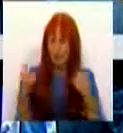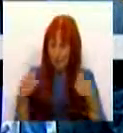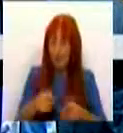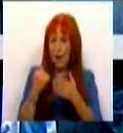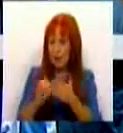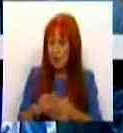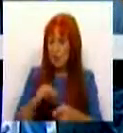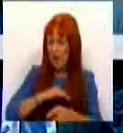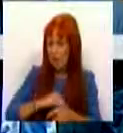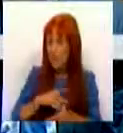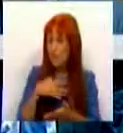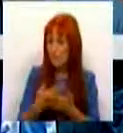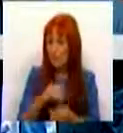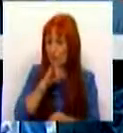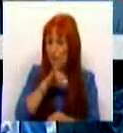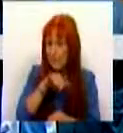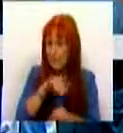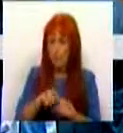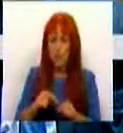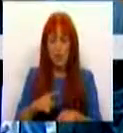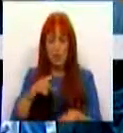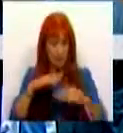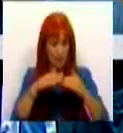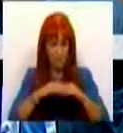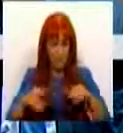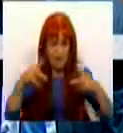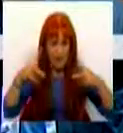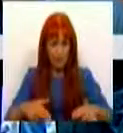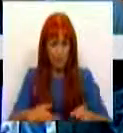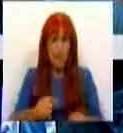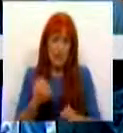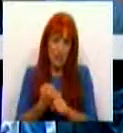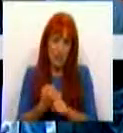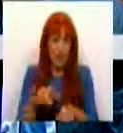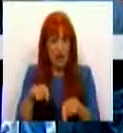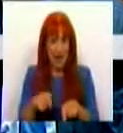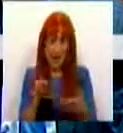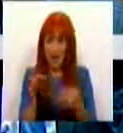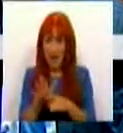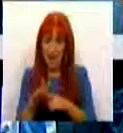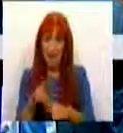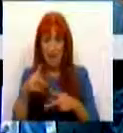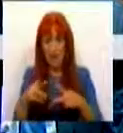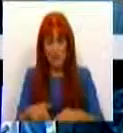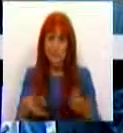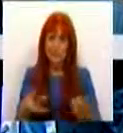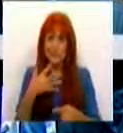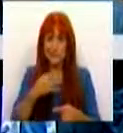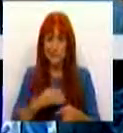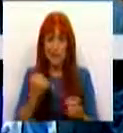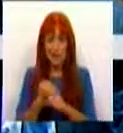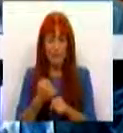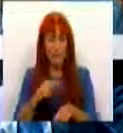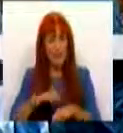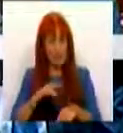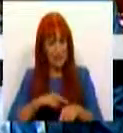também apoiar os rendimentos das famílias na fase de interrupção integral da atividade, porque é nestes casos que admitimos que haja uma interrupção integral da atividade